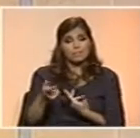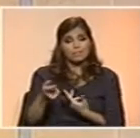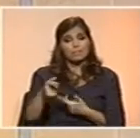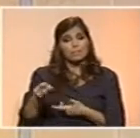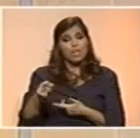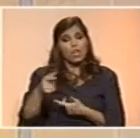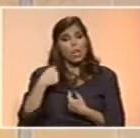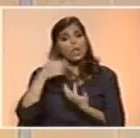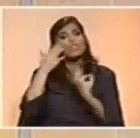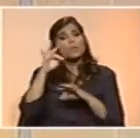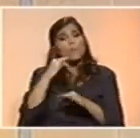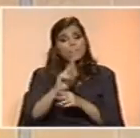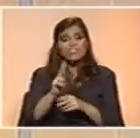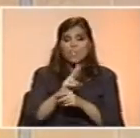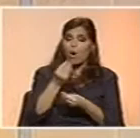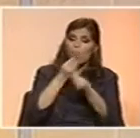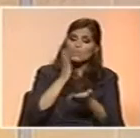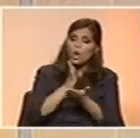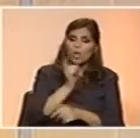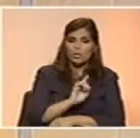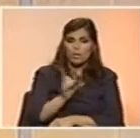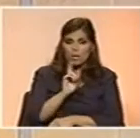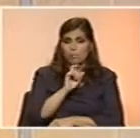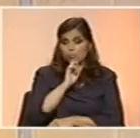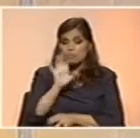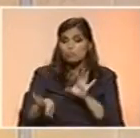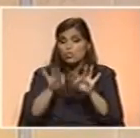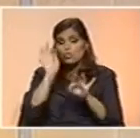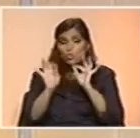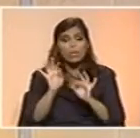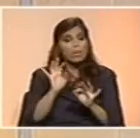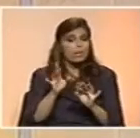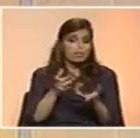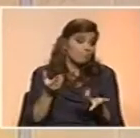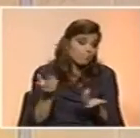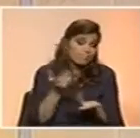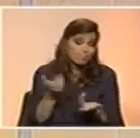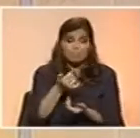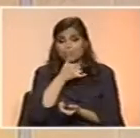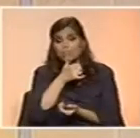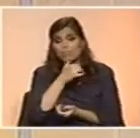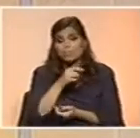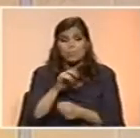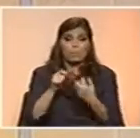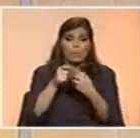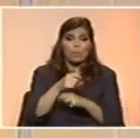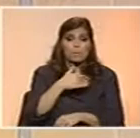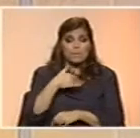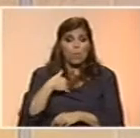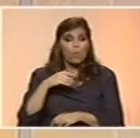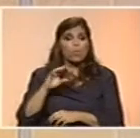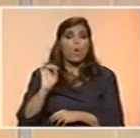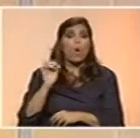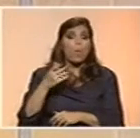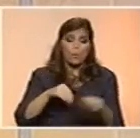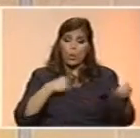naturalmente vegetarianos. Acho que podemos tomar essa opção por várias razões que já foram discutidas, por uma questão também de saúde, ou por uma questão ambiental que por si